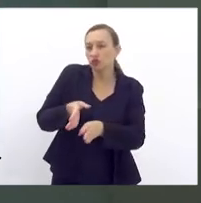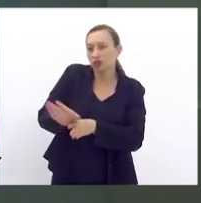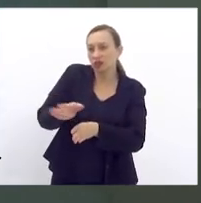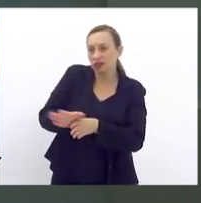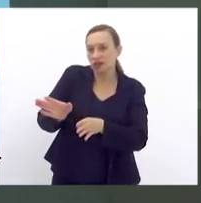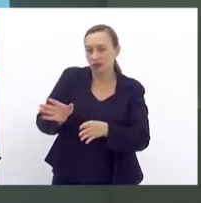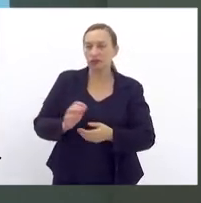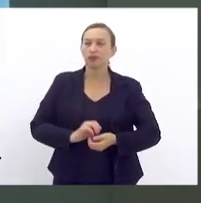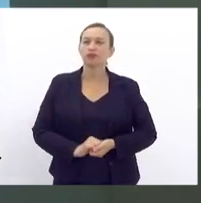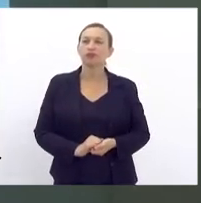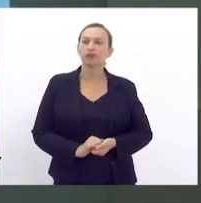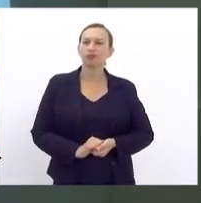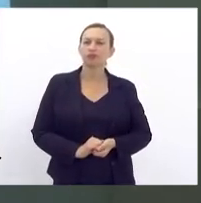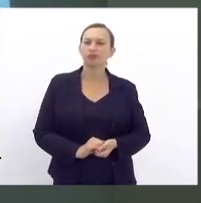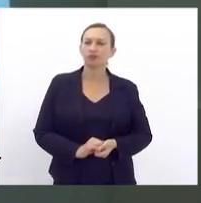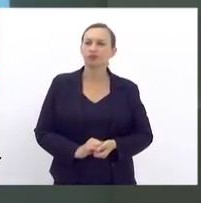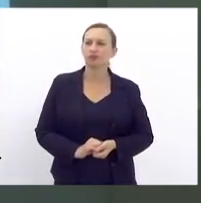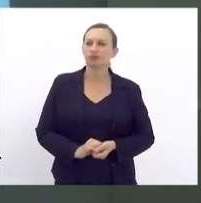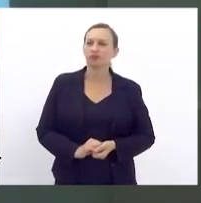favor